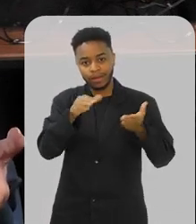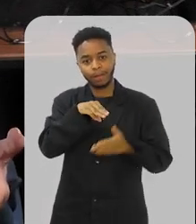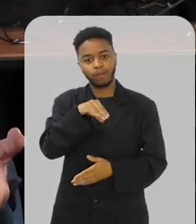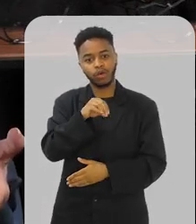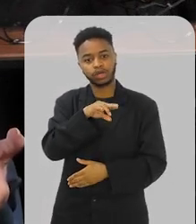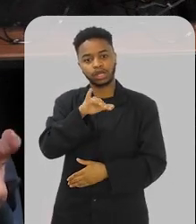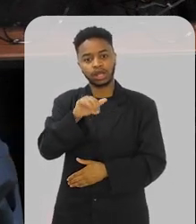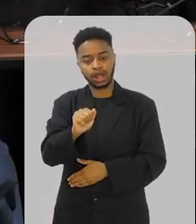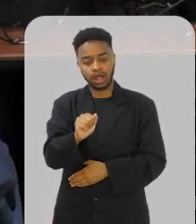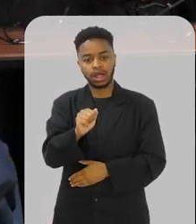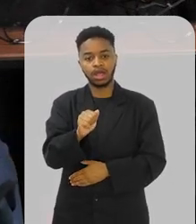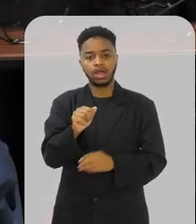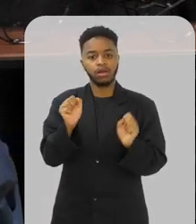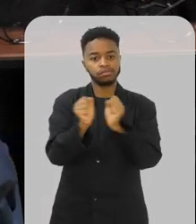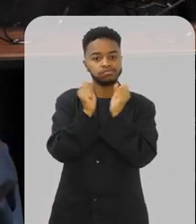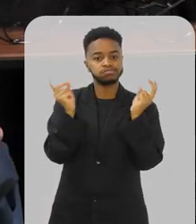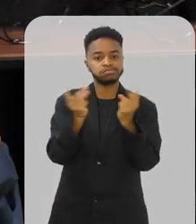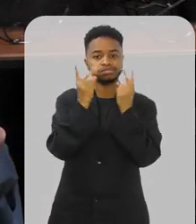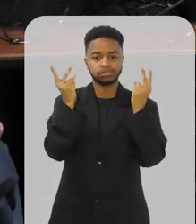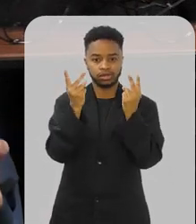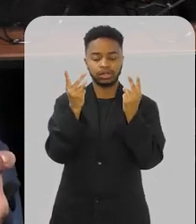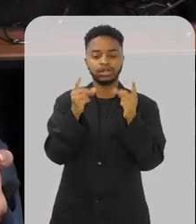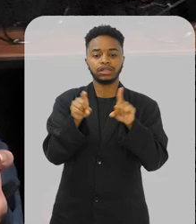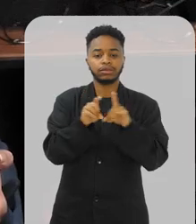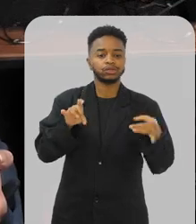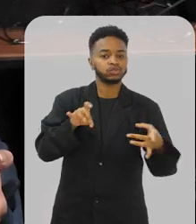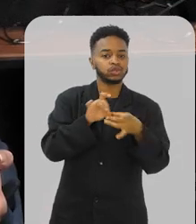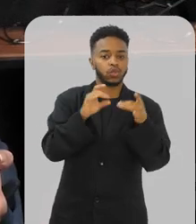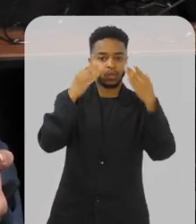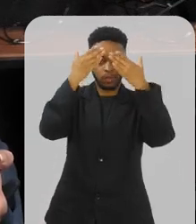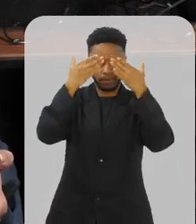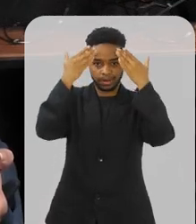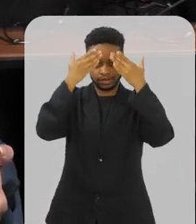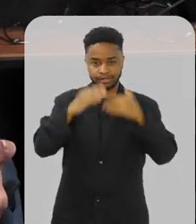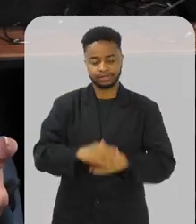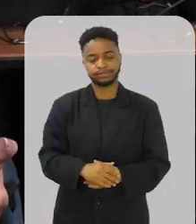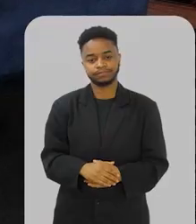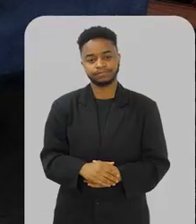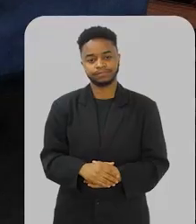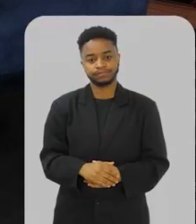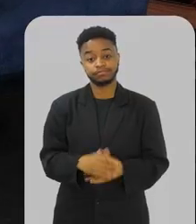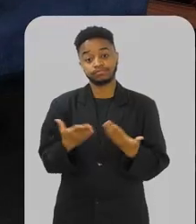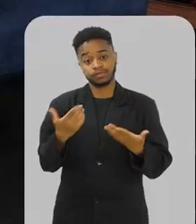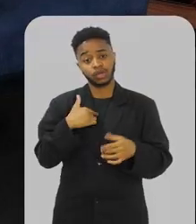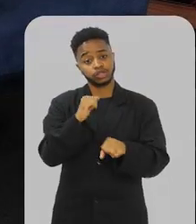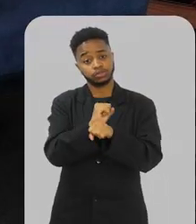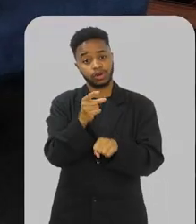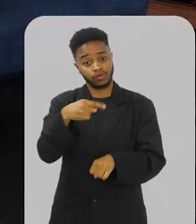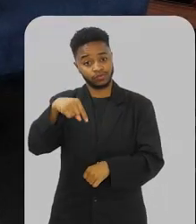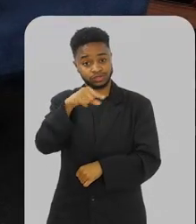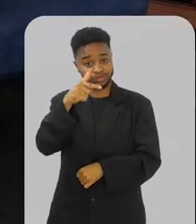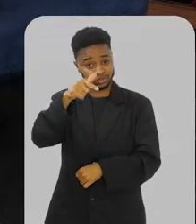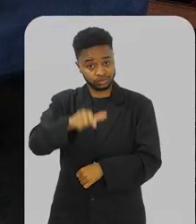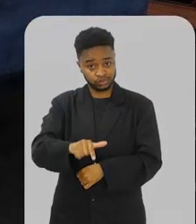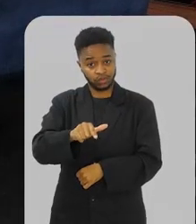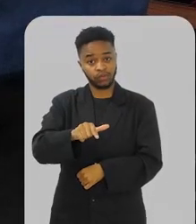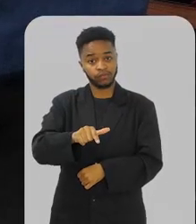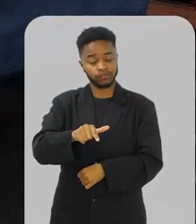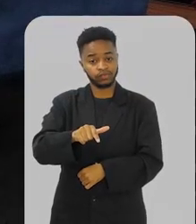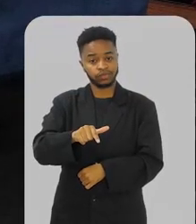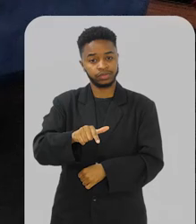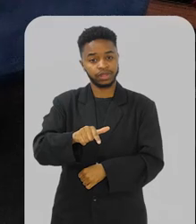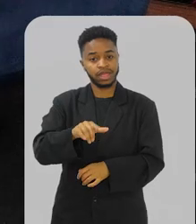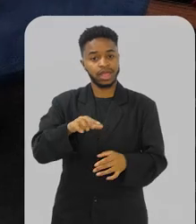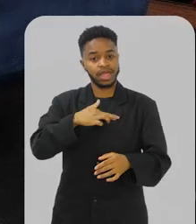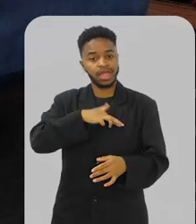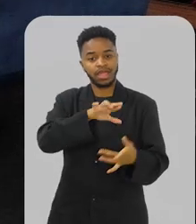Oiá, que é de Iansã, que é de Umbanda. E vou estar esperando você aqui